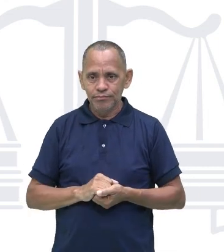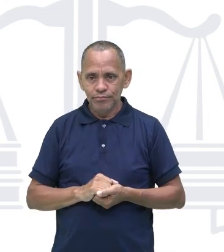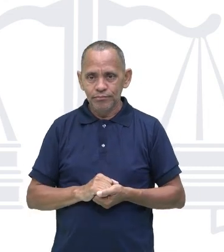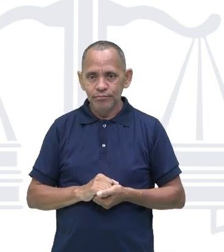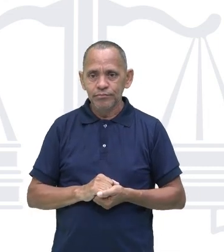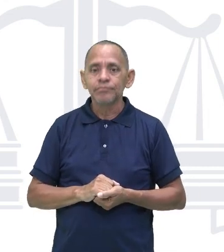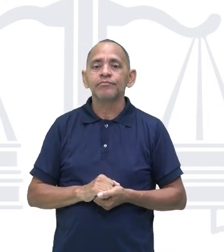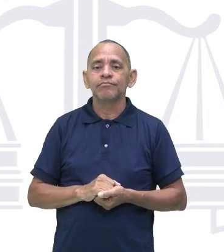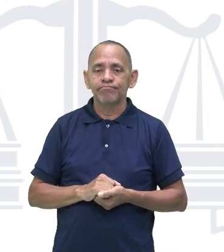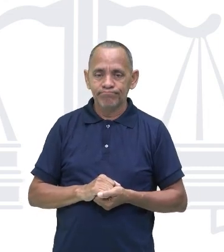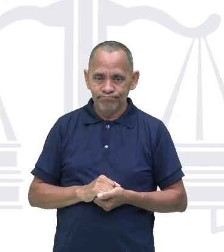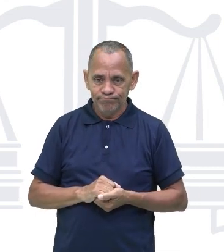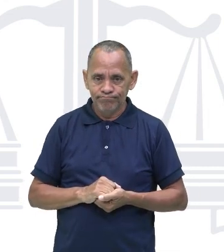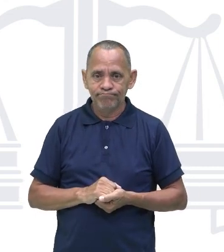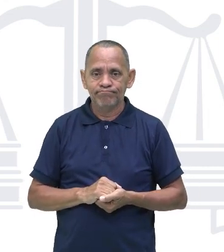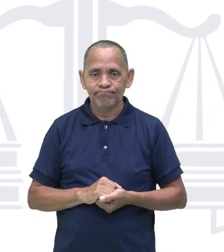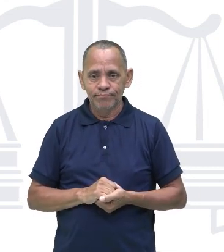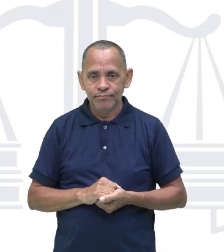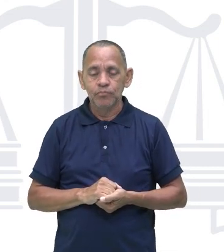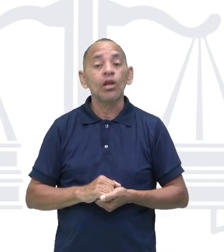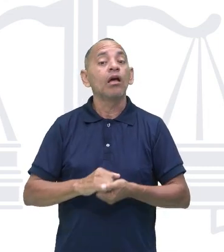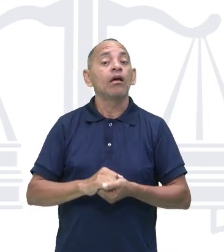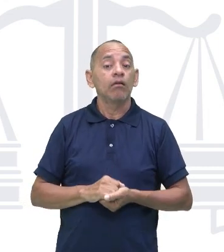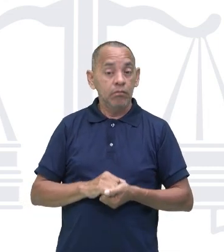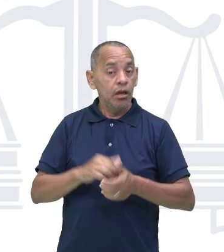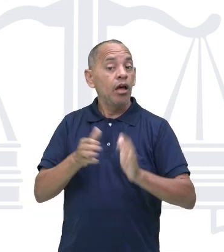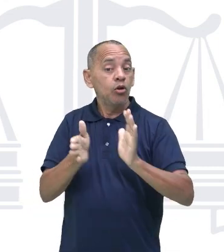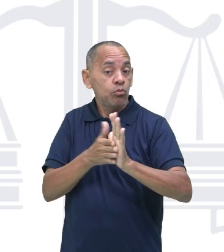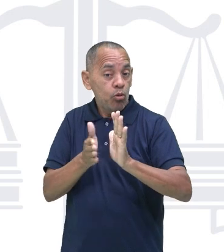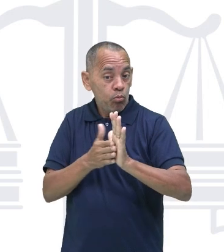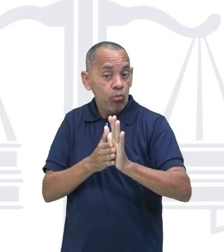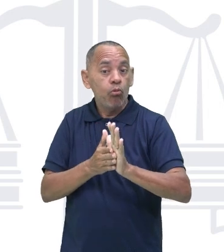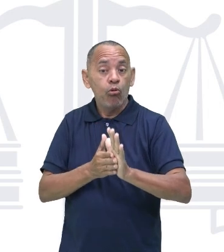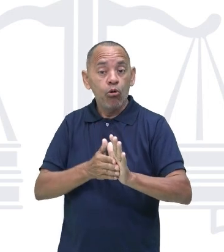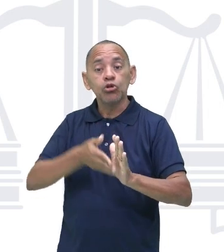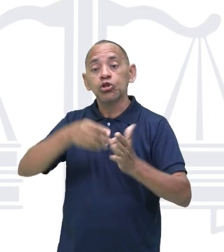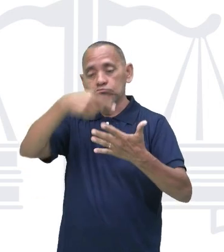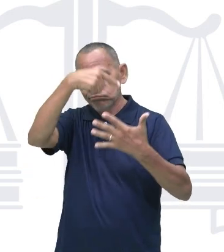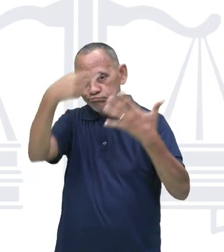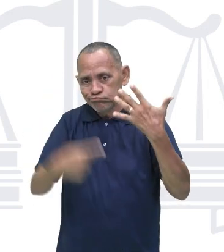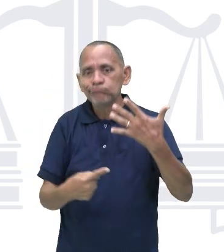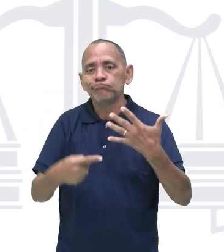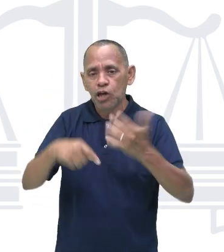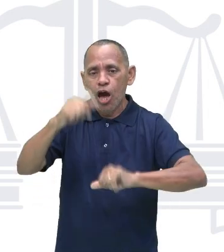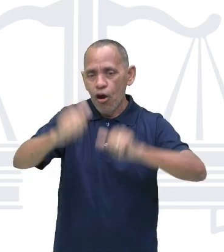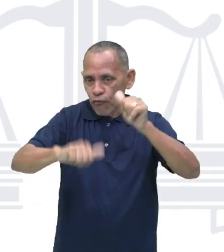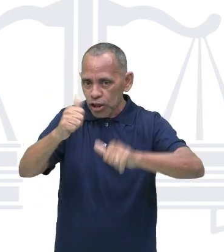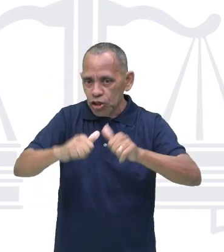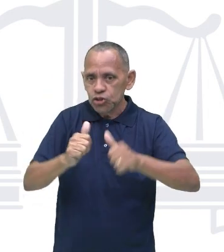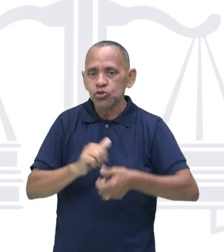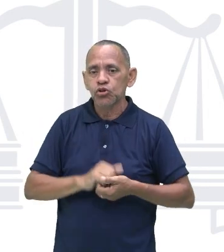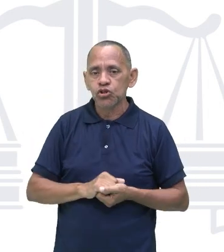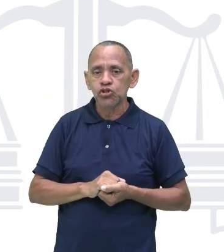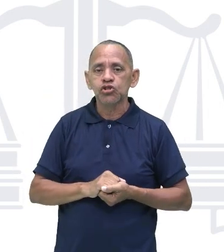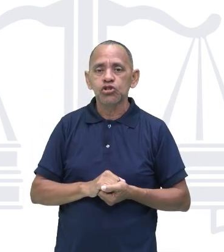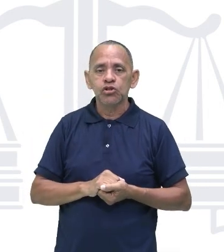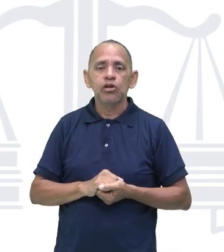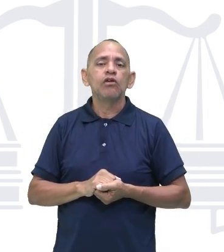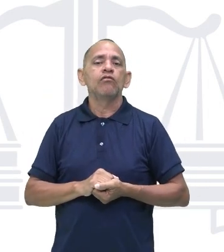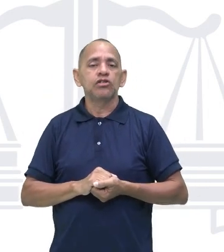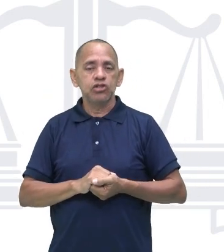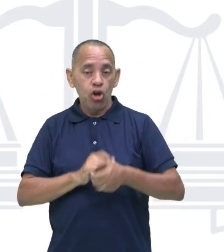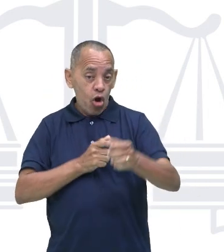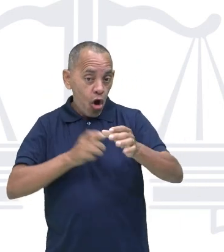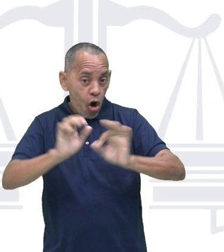avaliações formativas, a nossa rede optou em fazer uso das avaliações elaboradas pelo CAED, pela plataforma